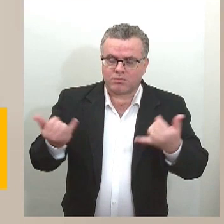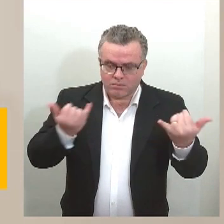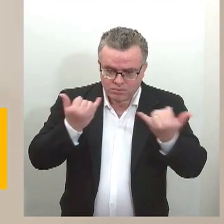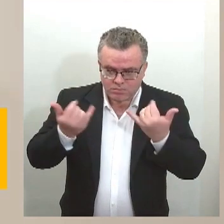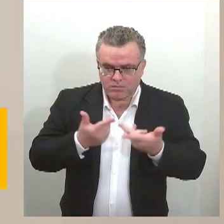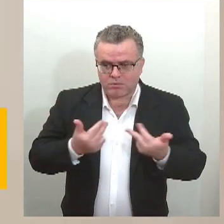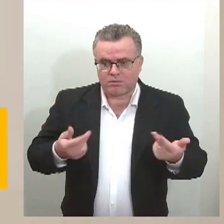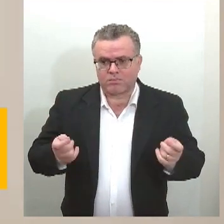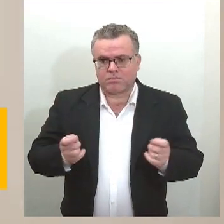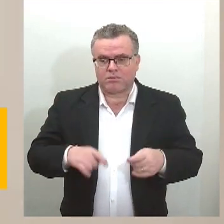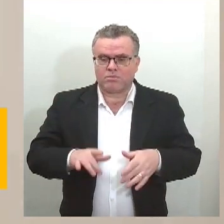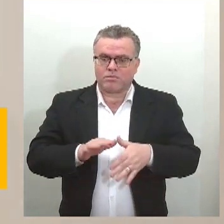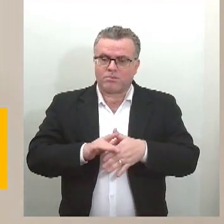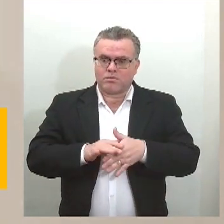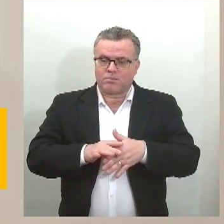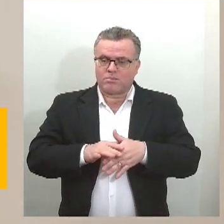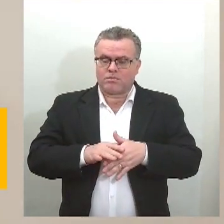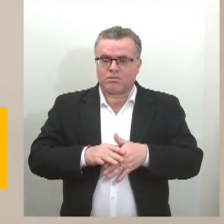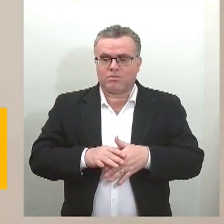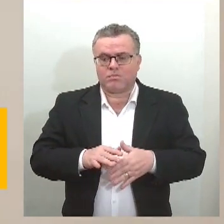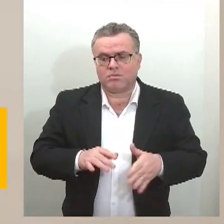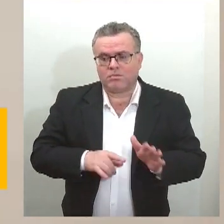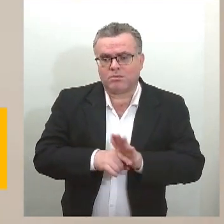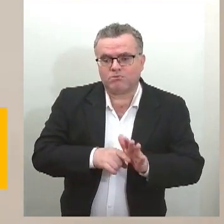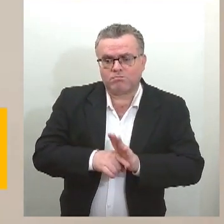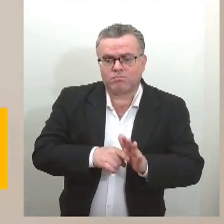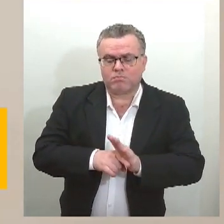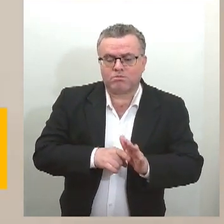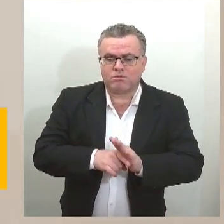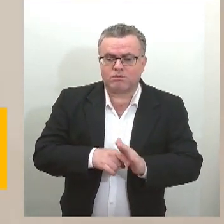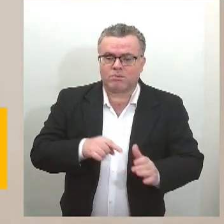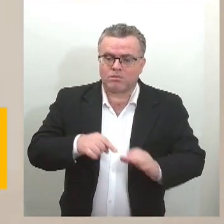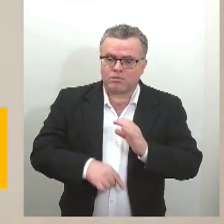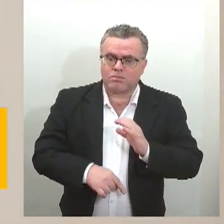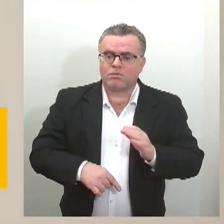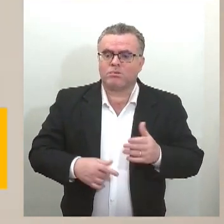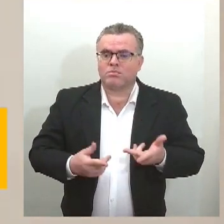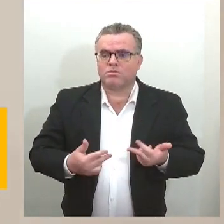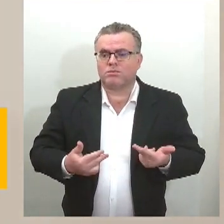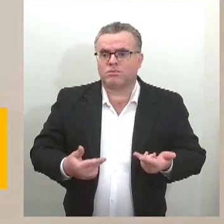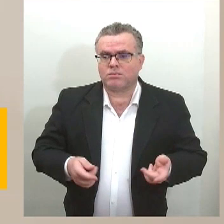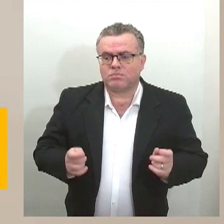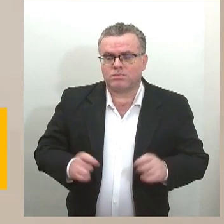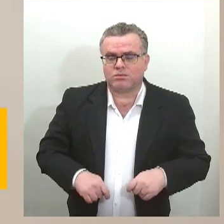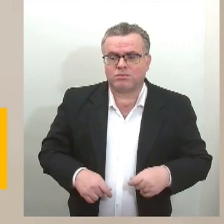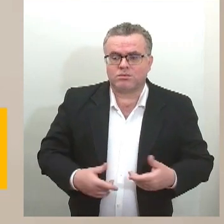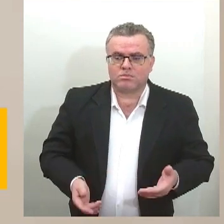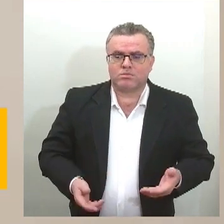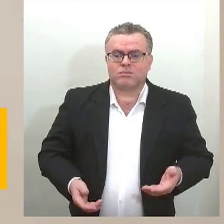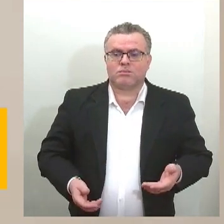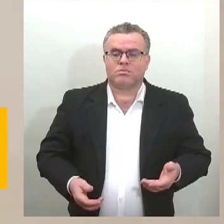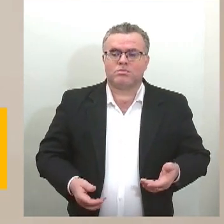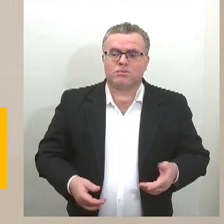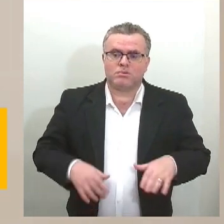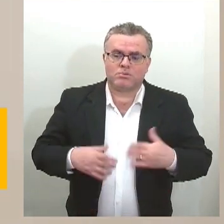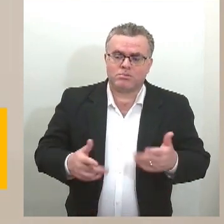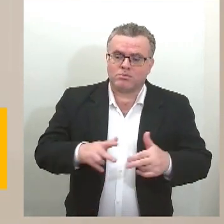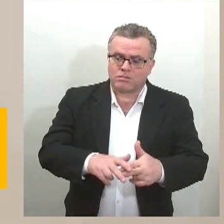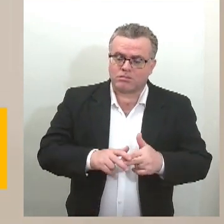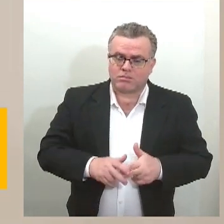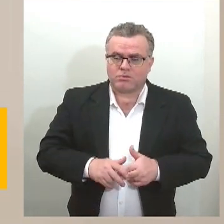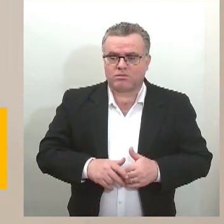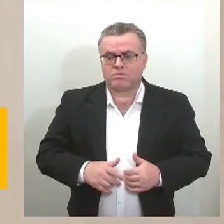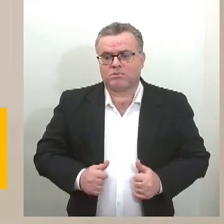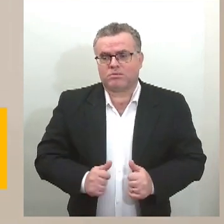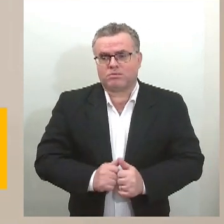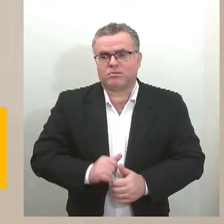pouco conhecida, pouco divulgada, ainda é uma doença com muitos estigmas. Então, o paciente, muitas vezes,